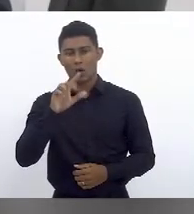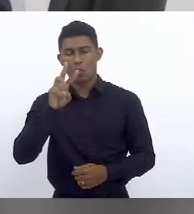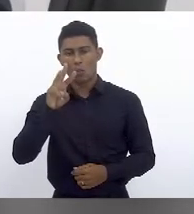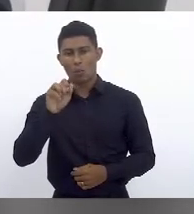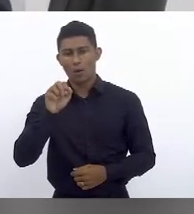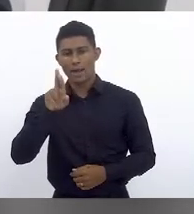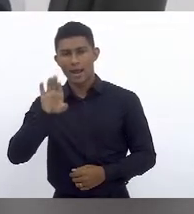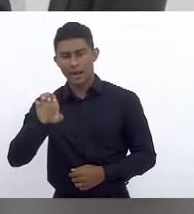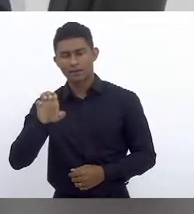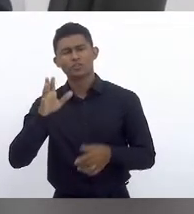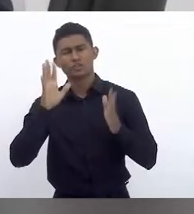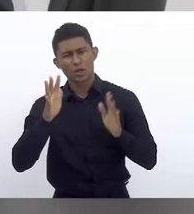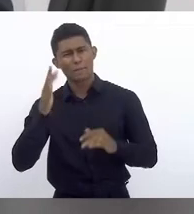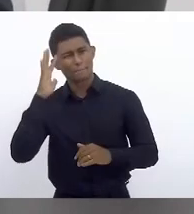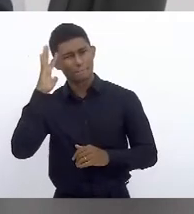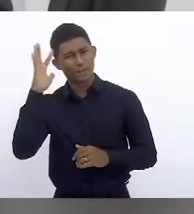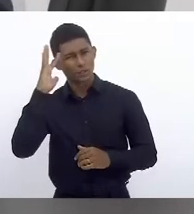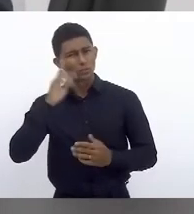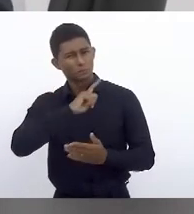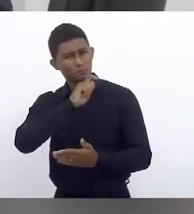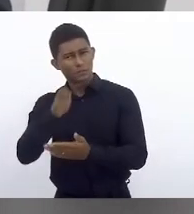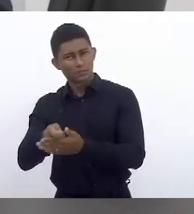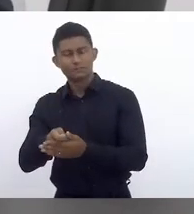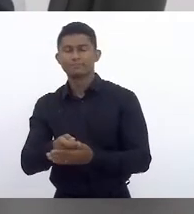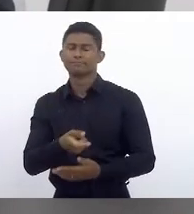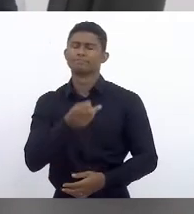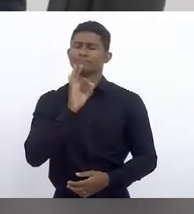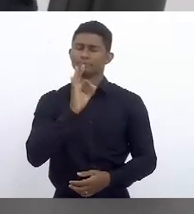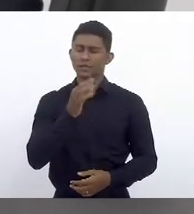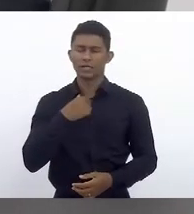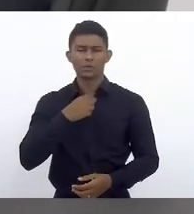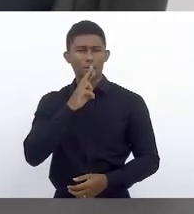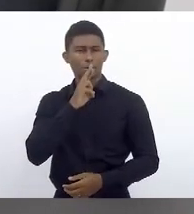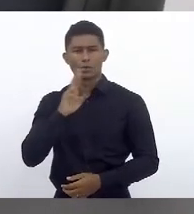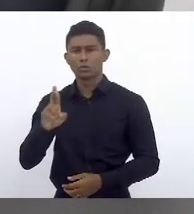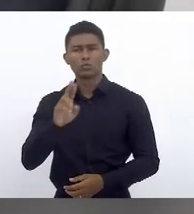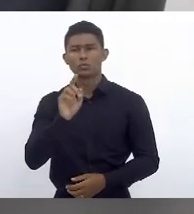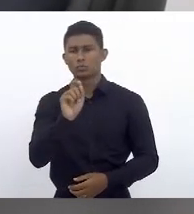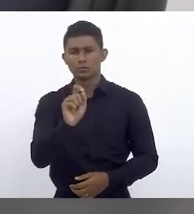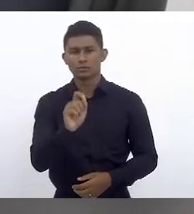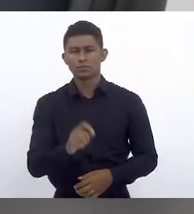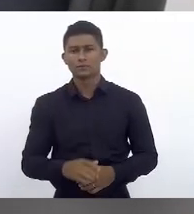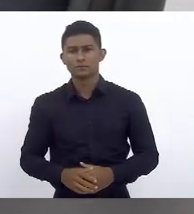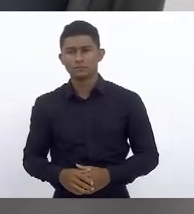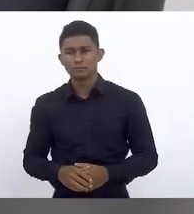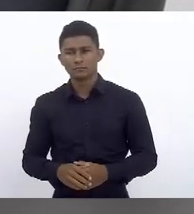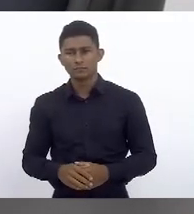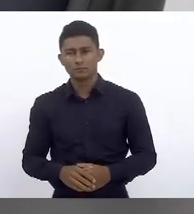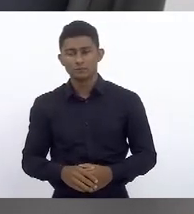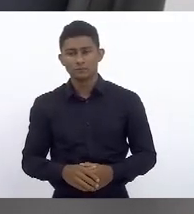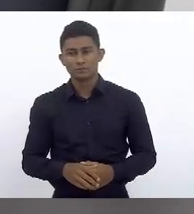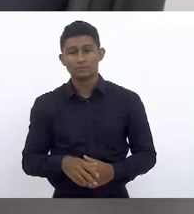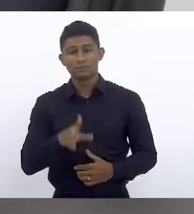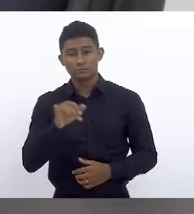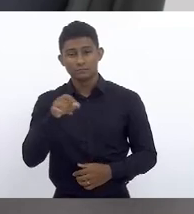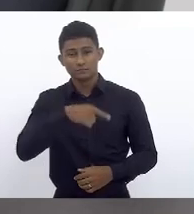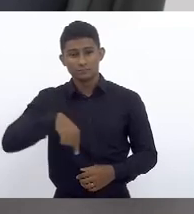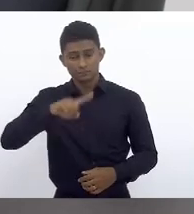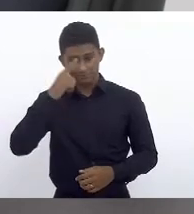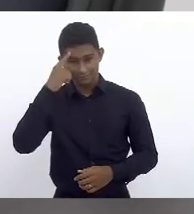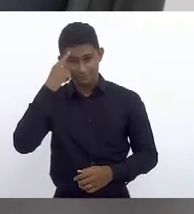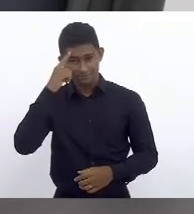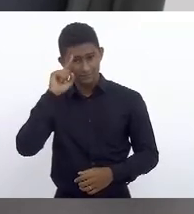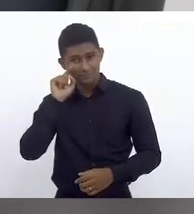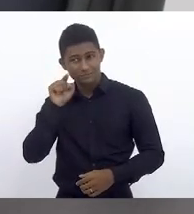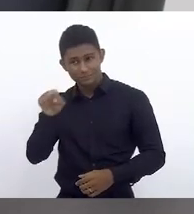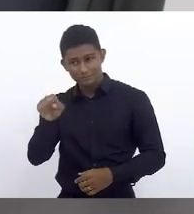está pensado, e eu respondi que, evidentemente, se a gente pensar na operação dela UER, tem que pensar que ela